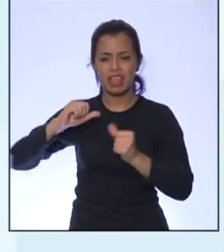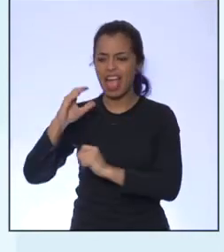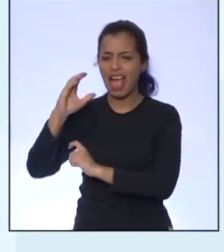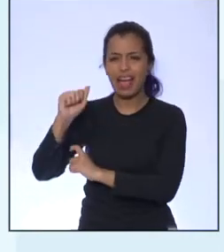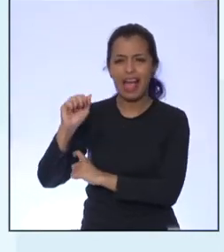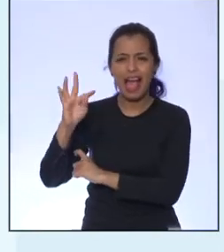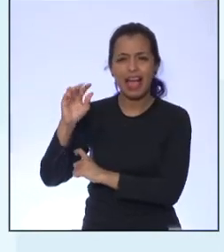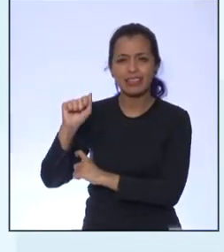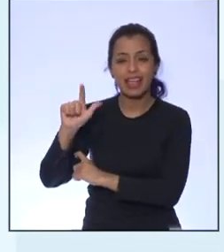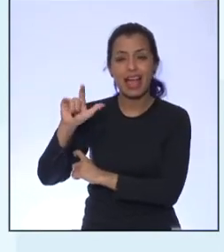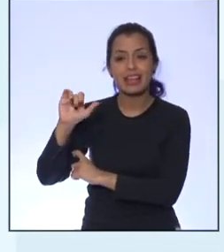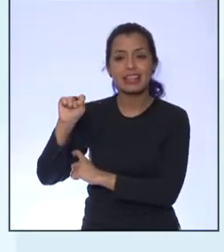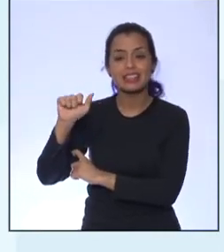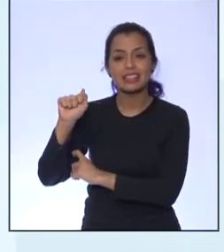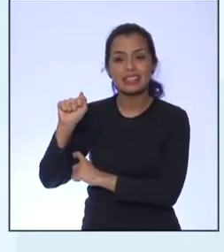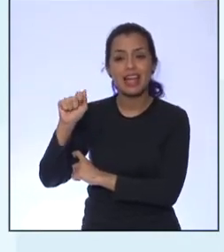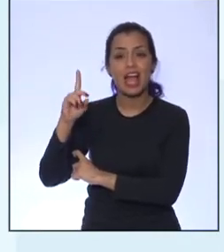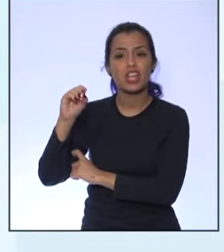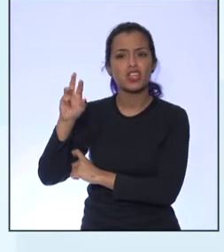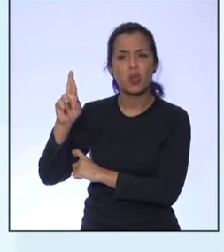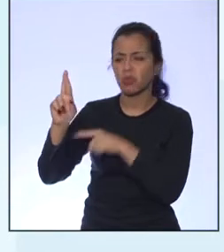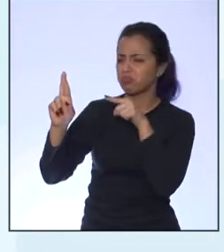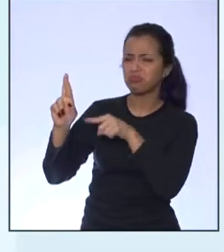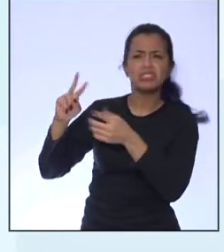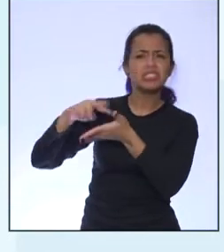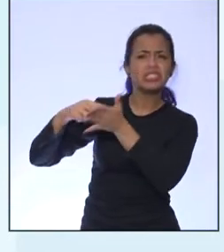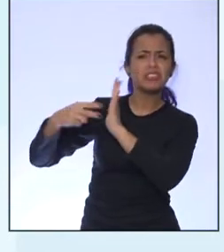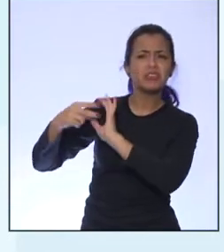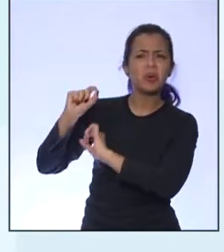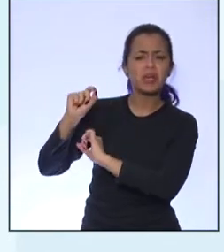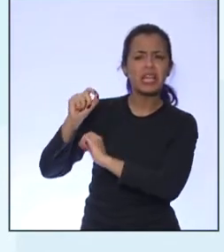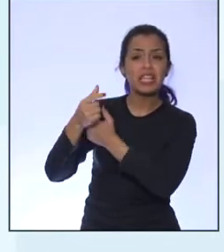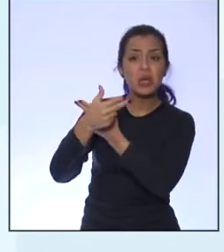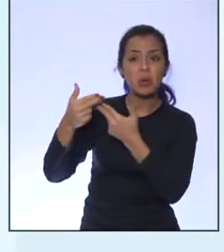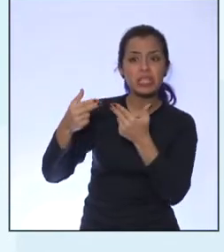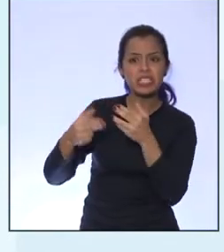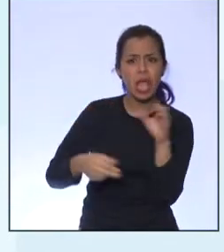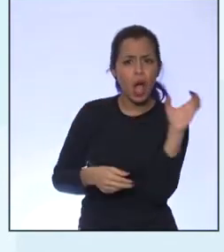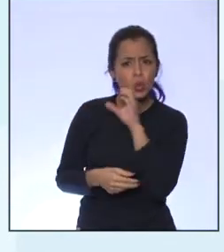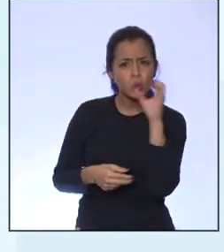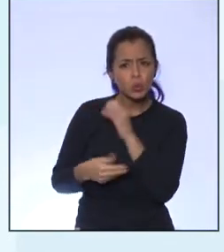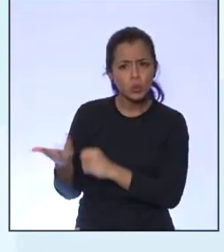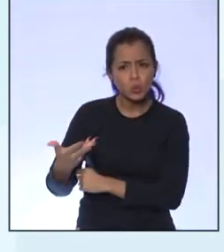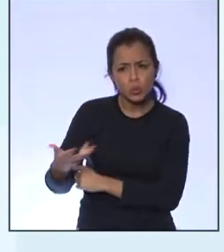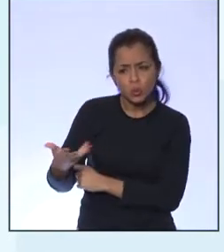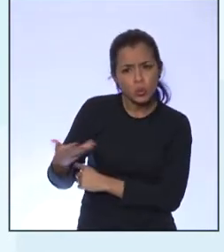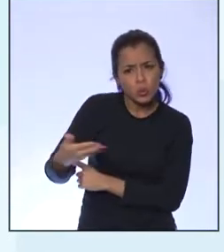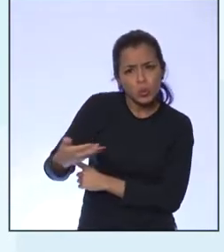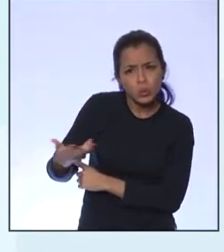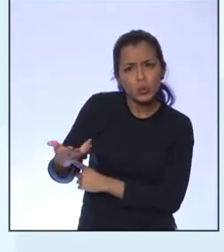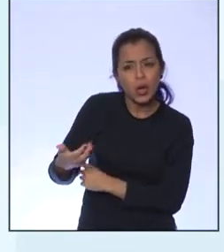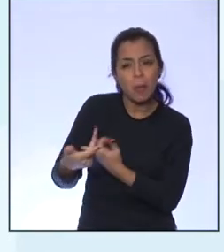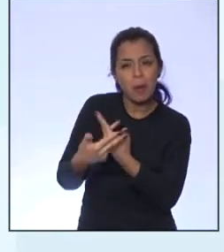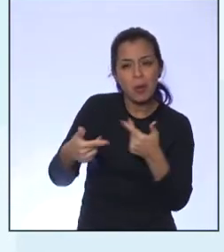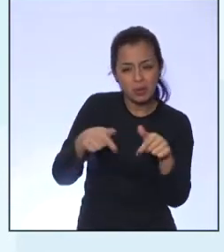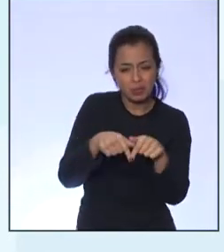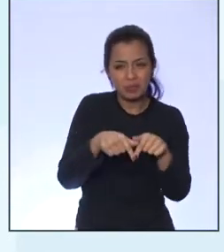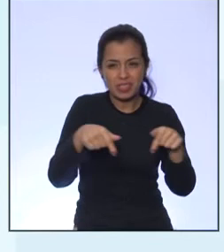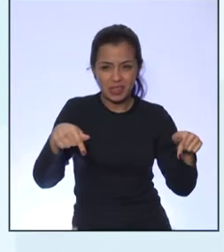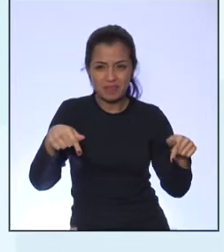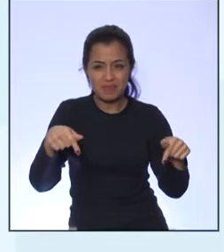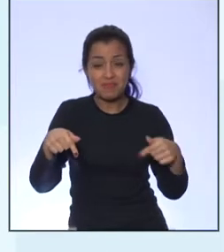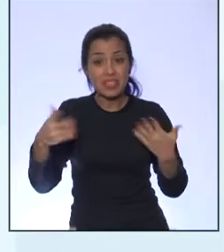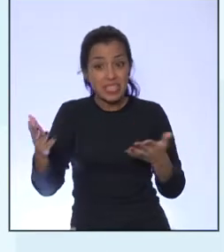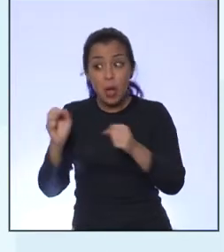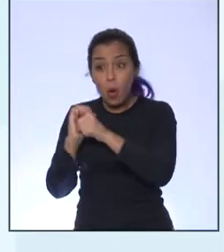é um catalisador? É aquilo que acelera a velocidade de uma reação química, né? E esse processo provocado